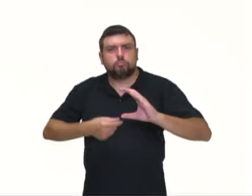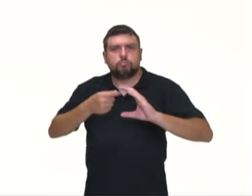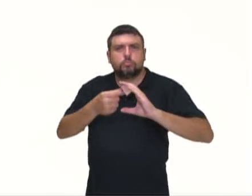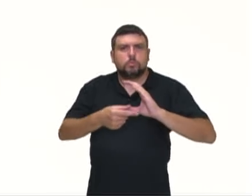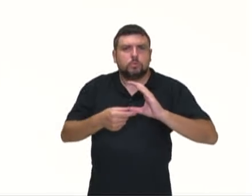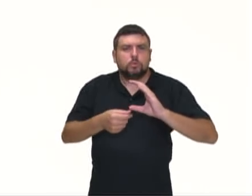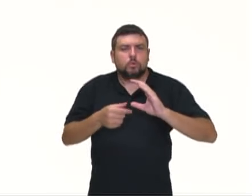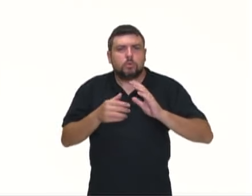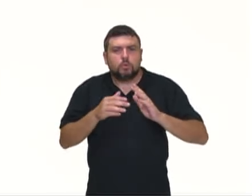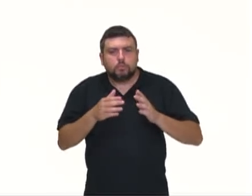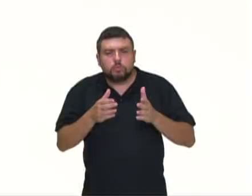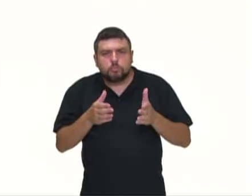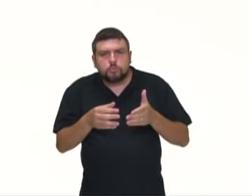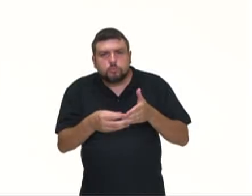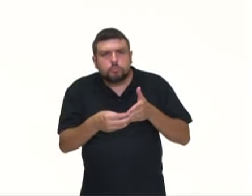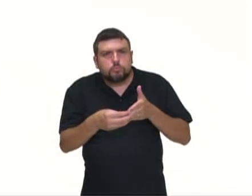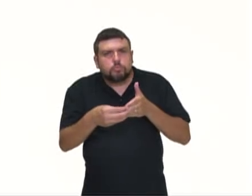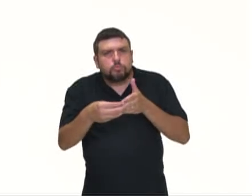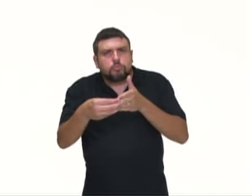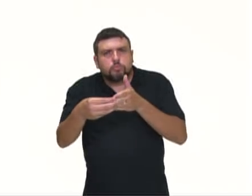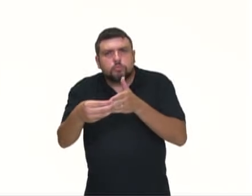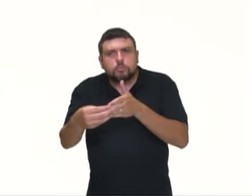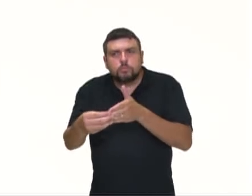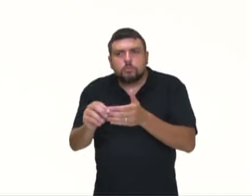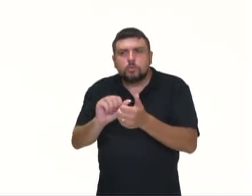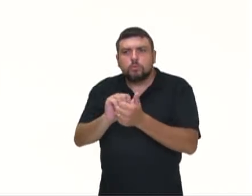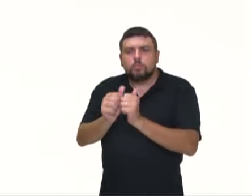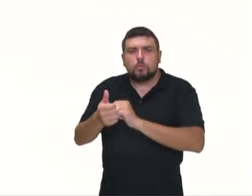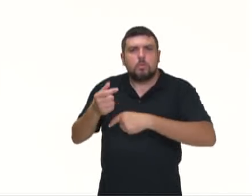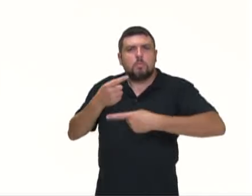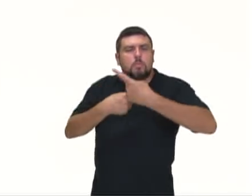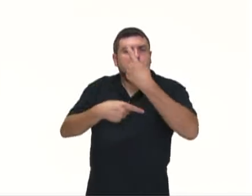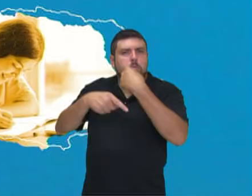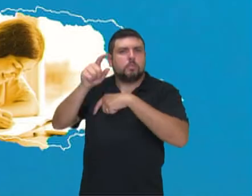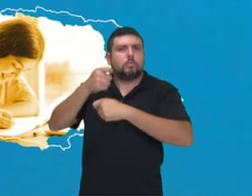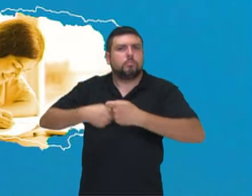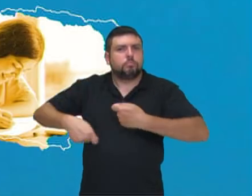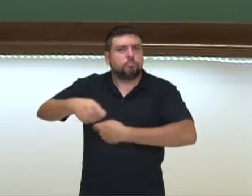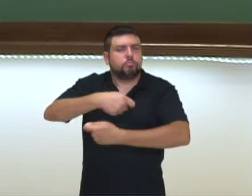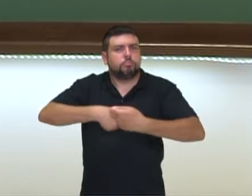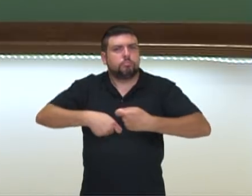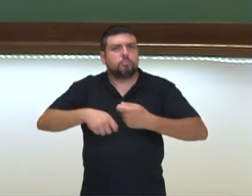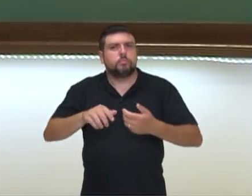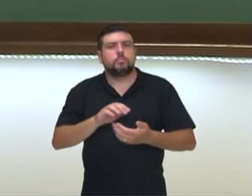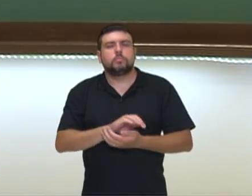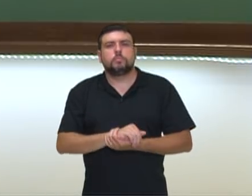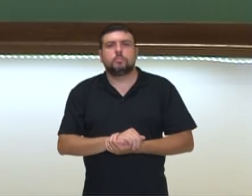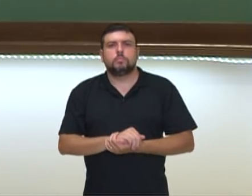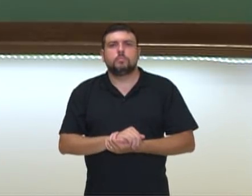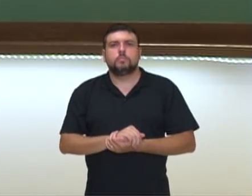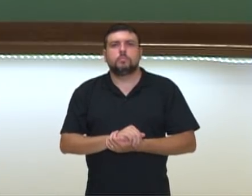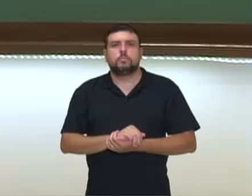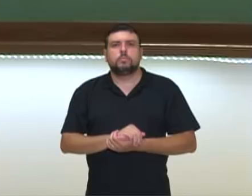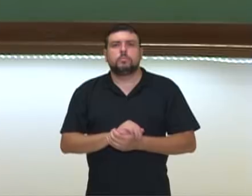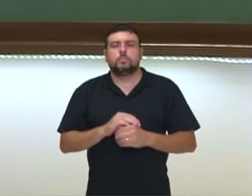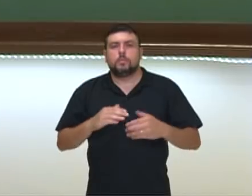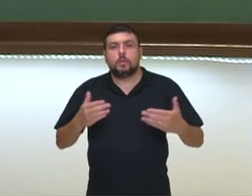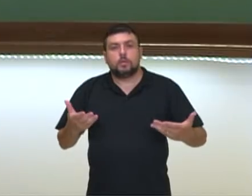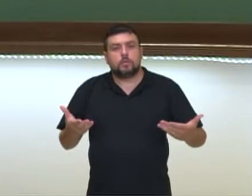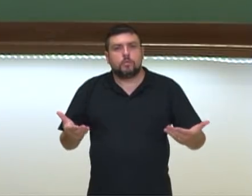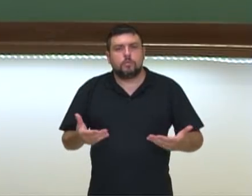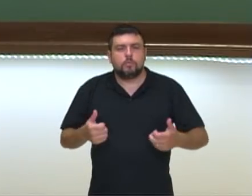modelo atual voltado para a comercialização, tá? Então, gente, falamos hoje sobre, né, o